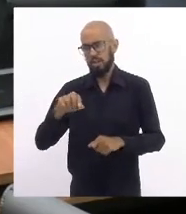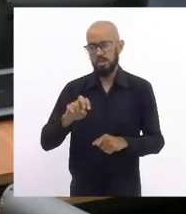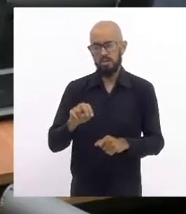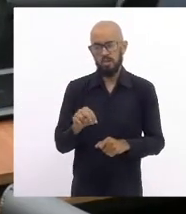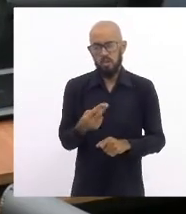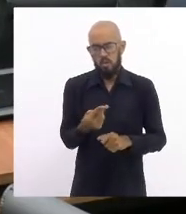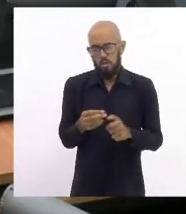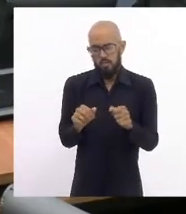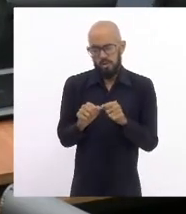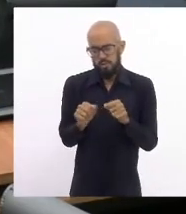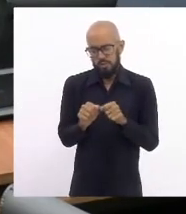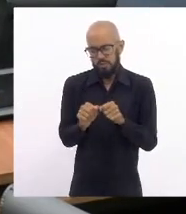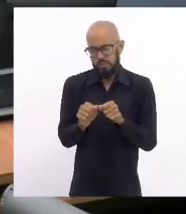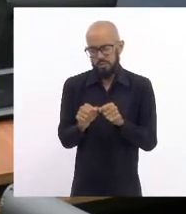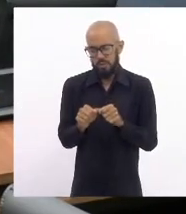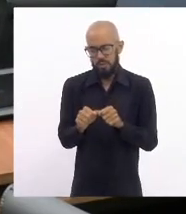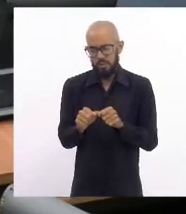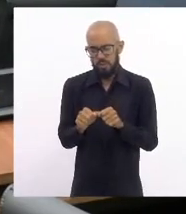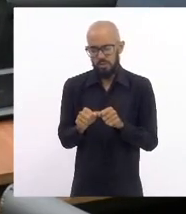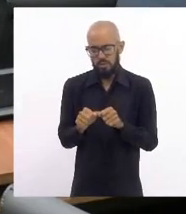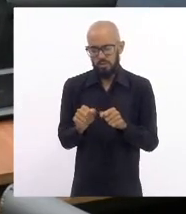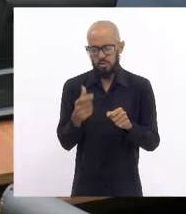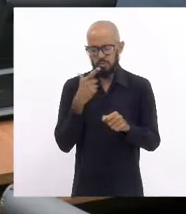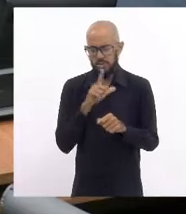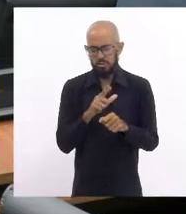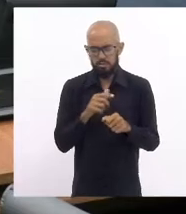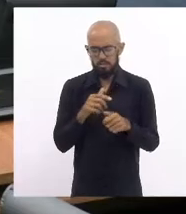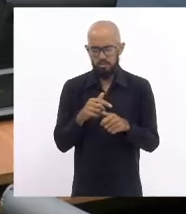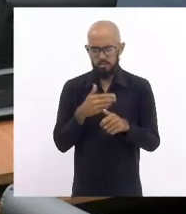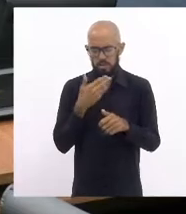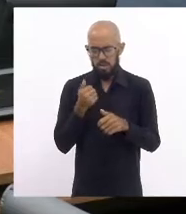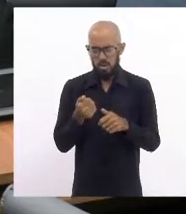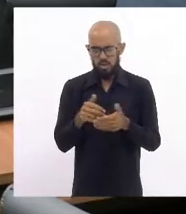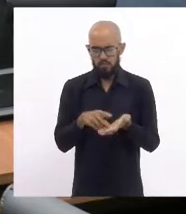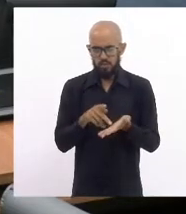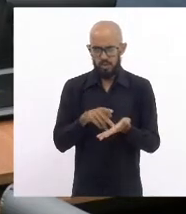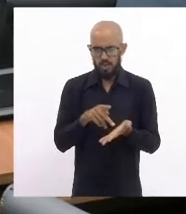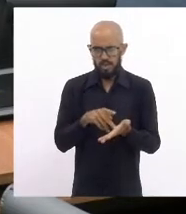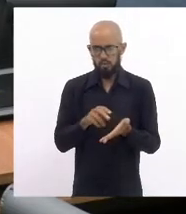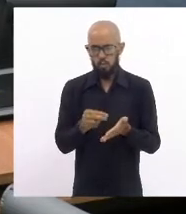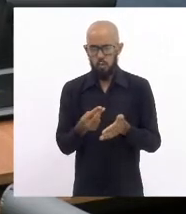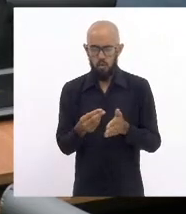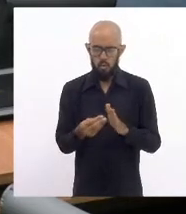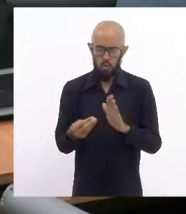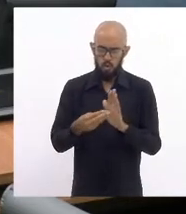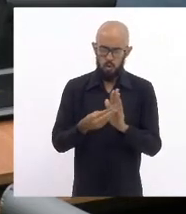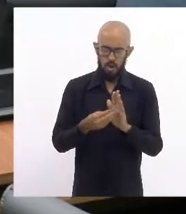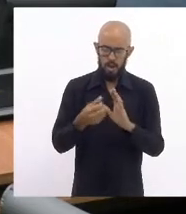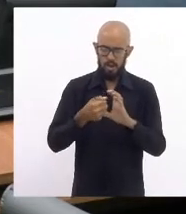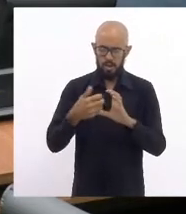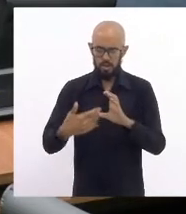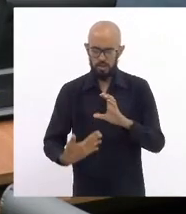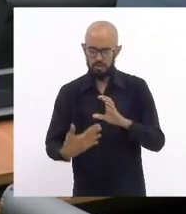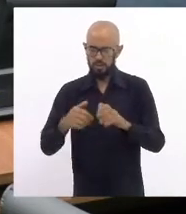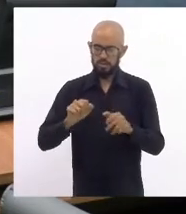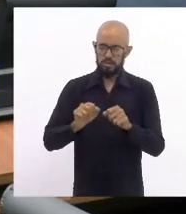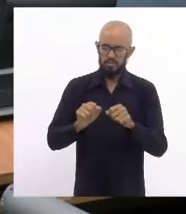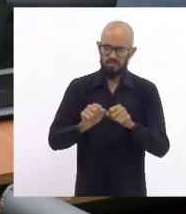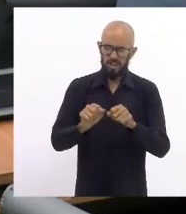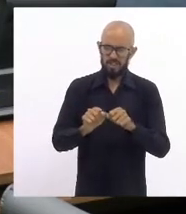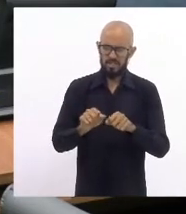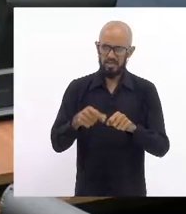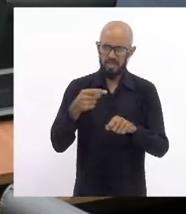deixá-lo cada vez melhor, né? Incorporar a ele elementos que o façam cada vez